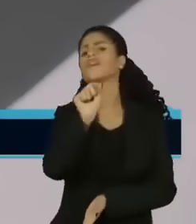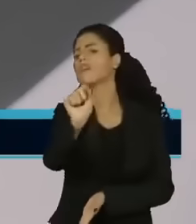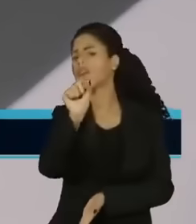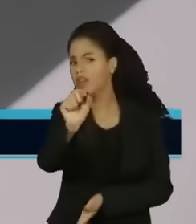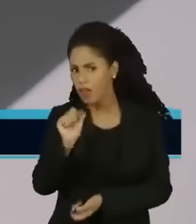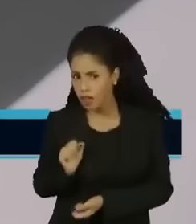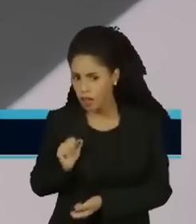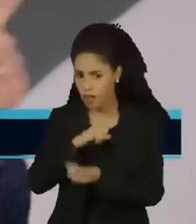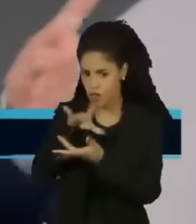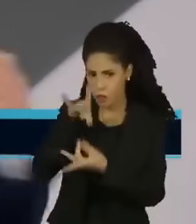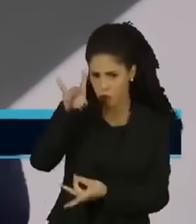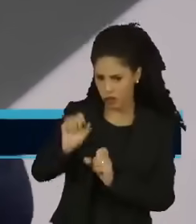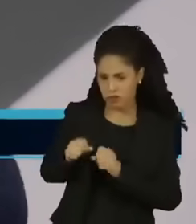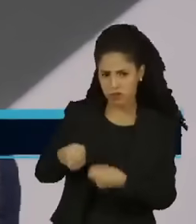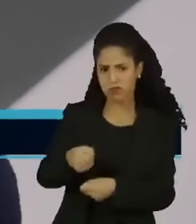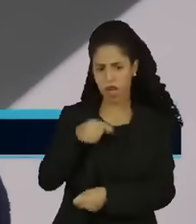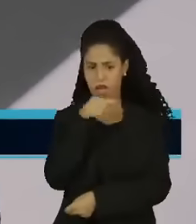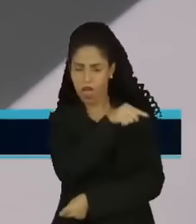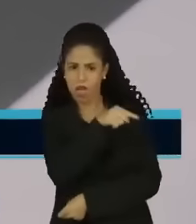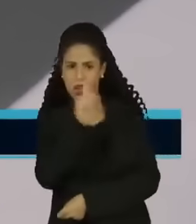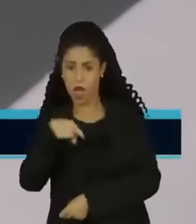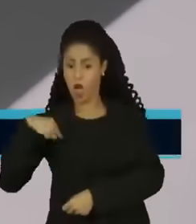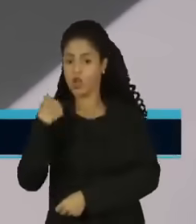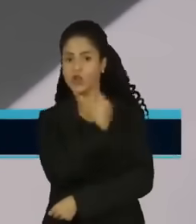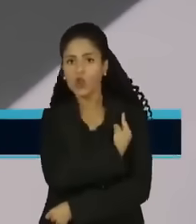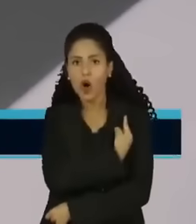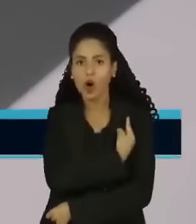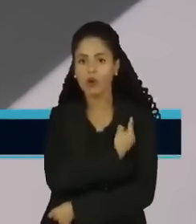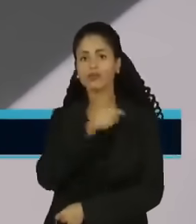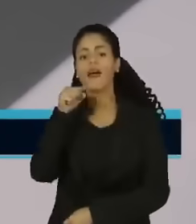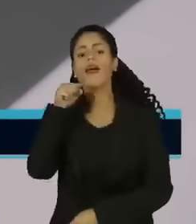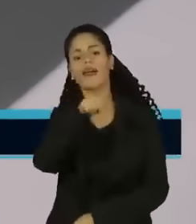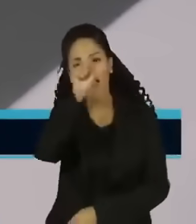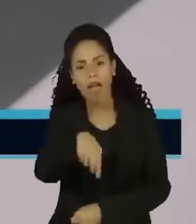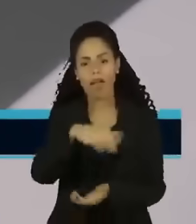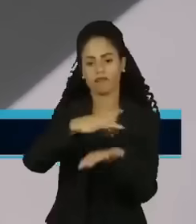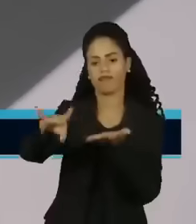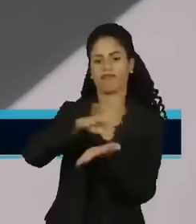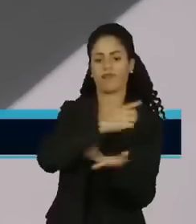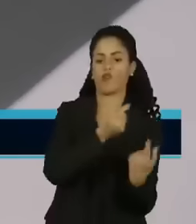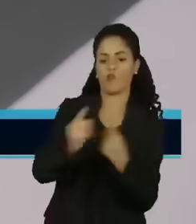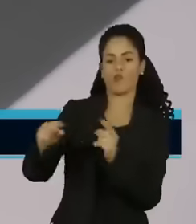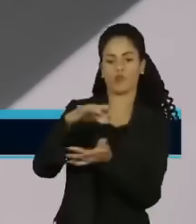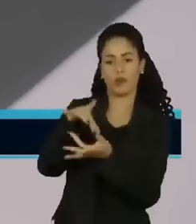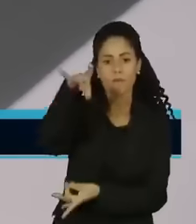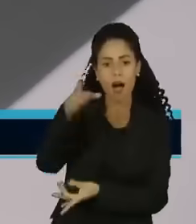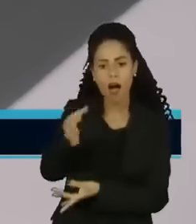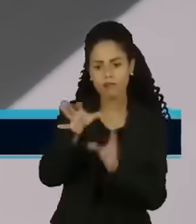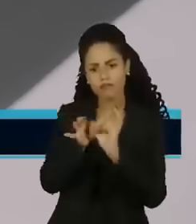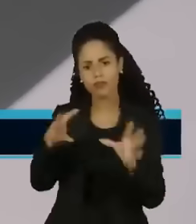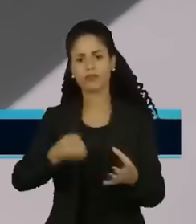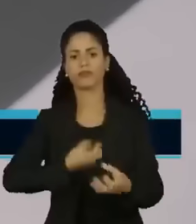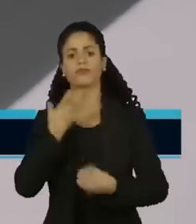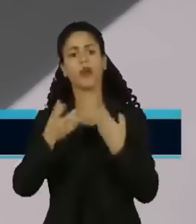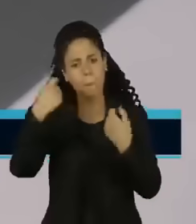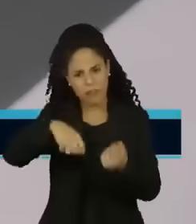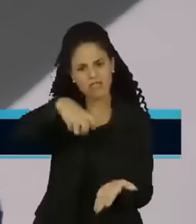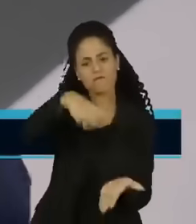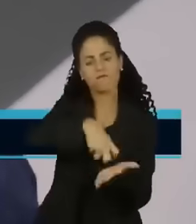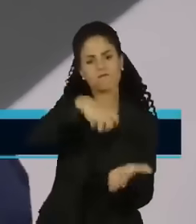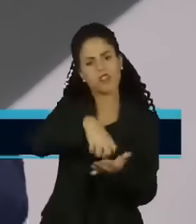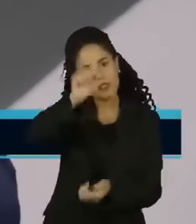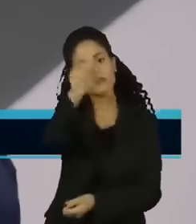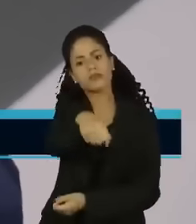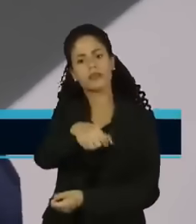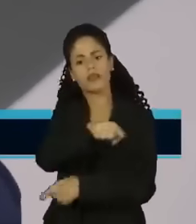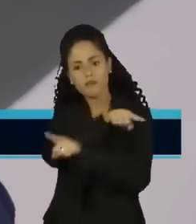defende a democracia? Para ele, sim, mas para nós, ele é o inimigo da democracia, das liberdades, e tem de ser punido. E, por fim,